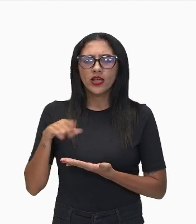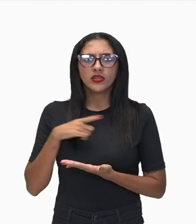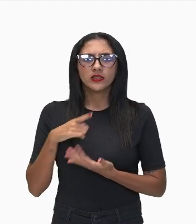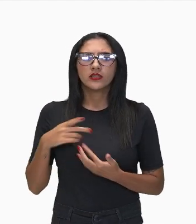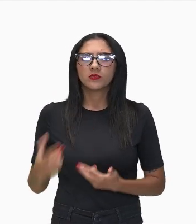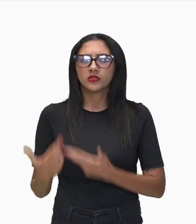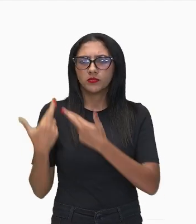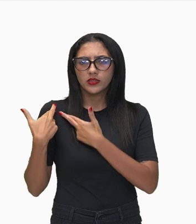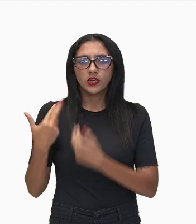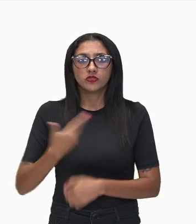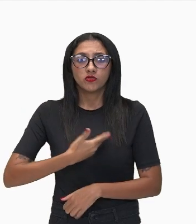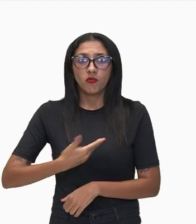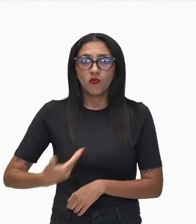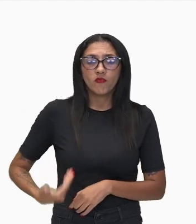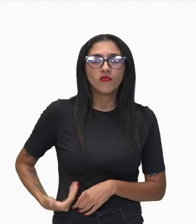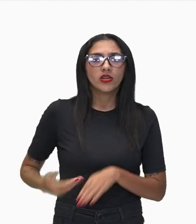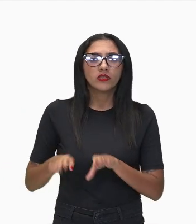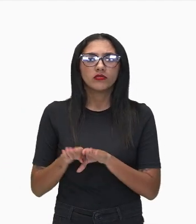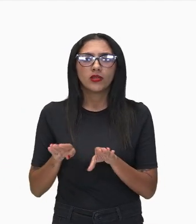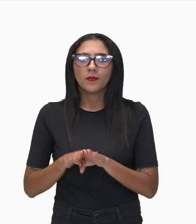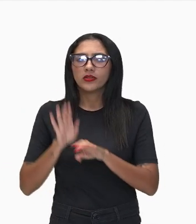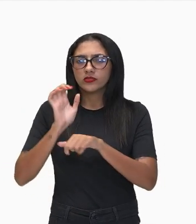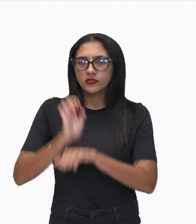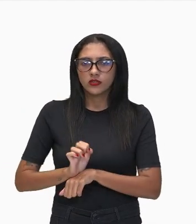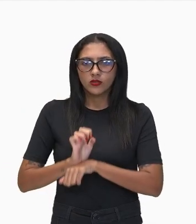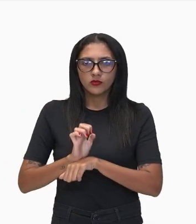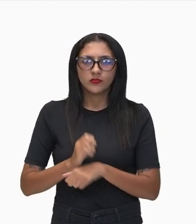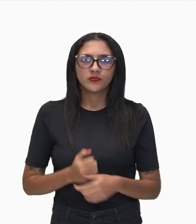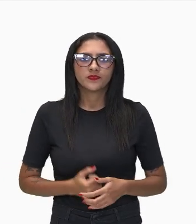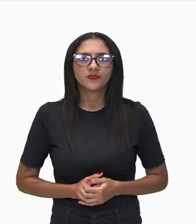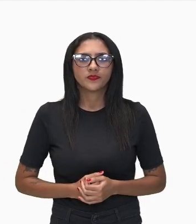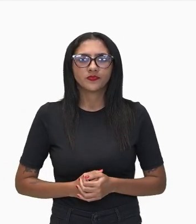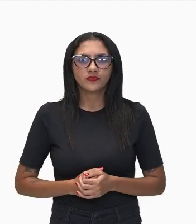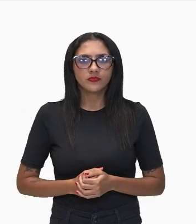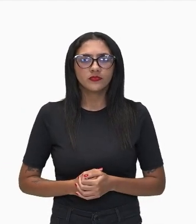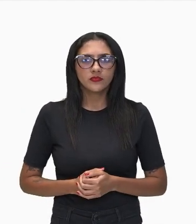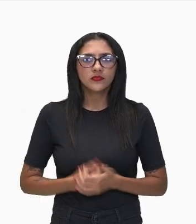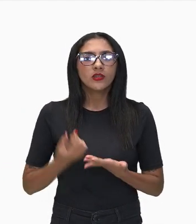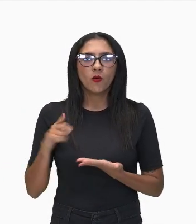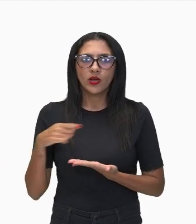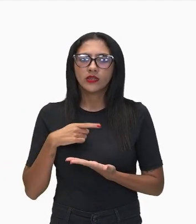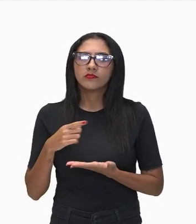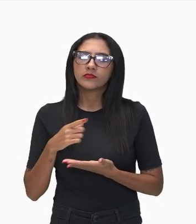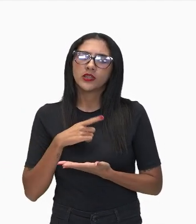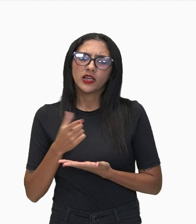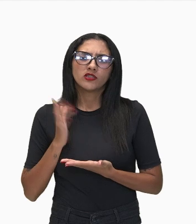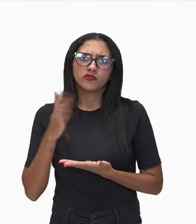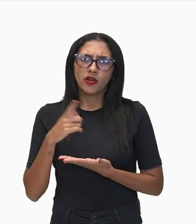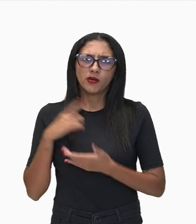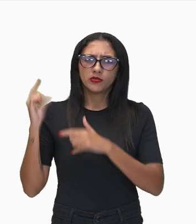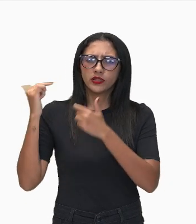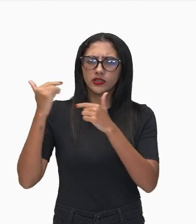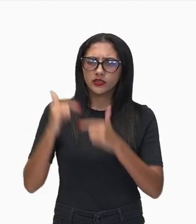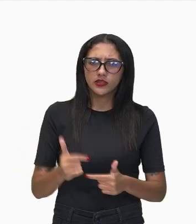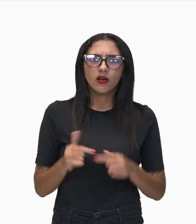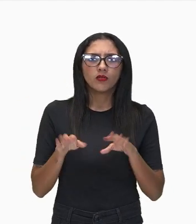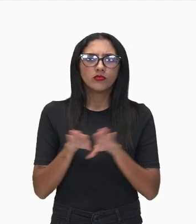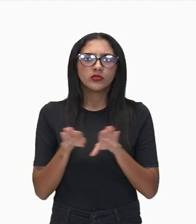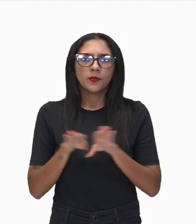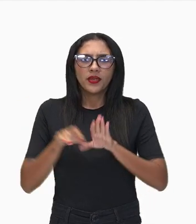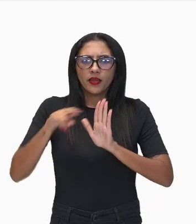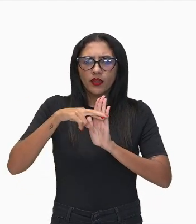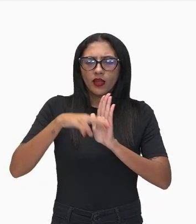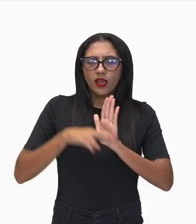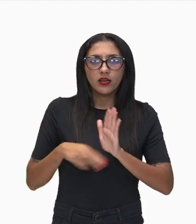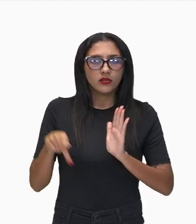de governo e ao mesmo tempo chefe de Estado. Então, geralmente, ele vai seguir as regras tradicionais e religiosas, né?